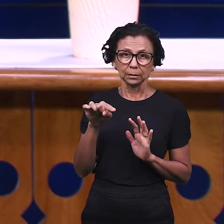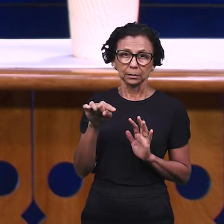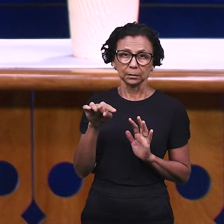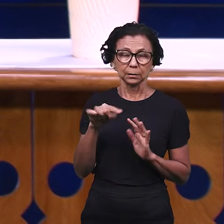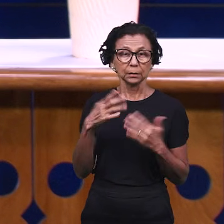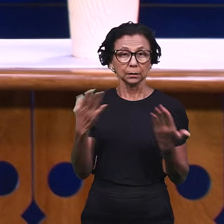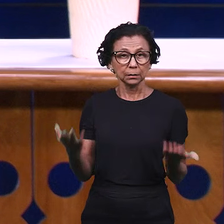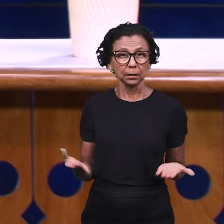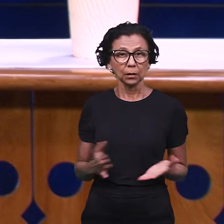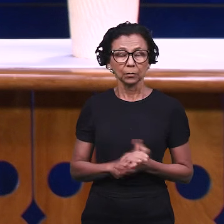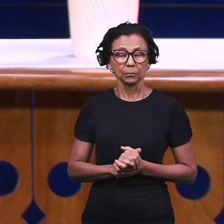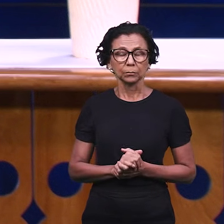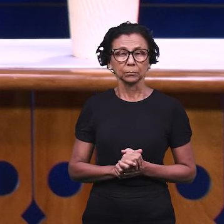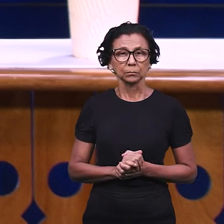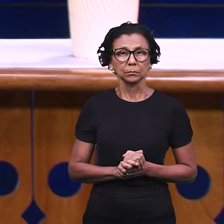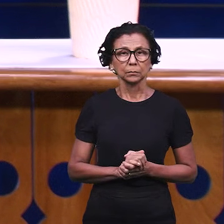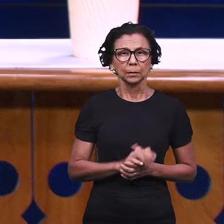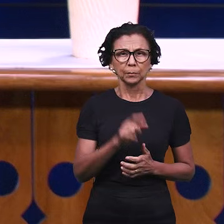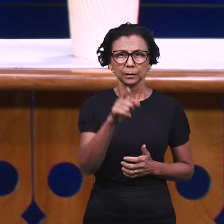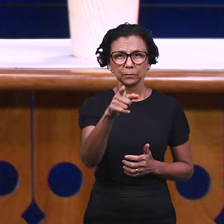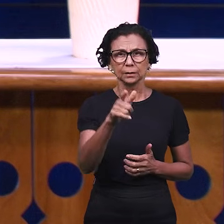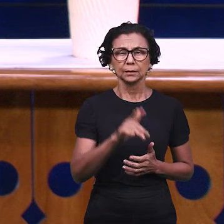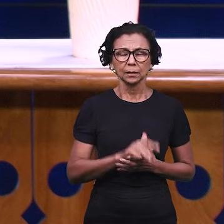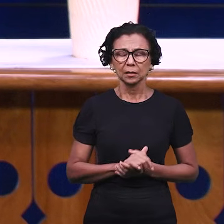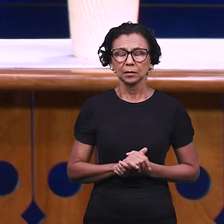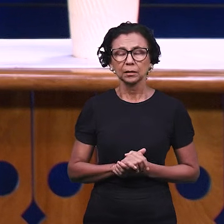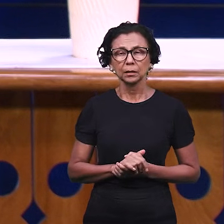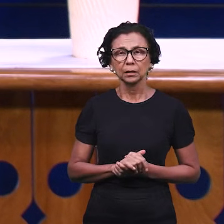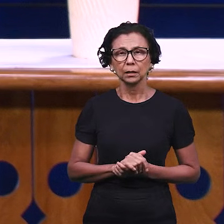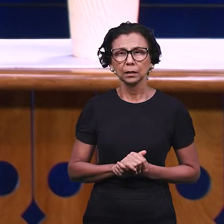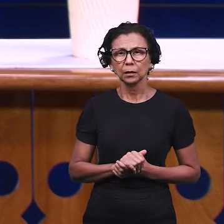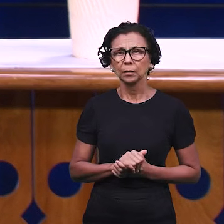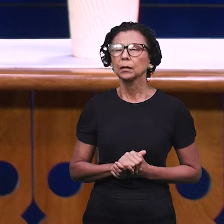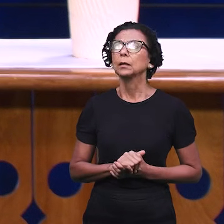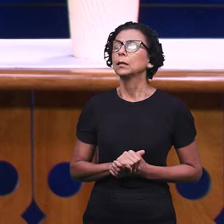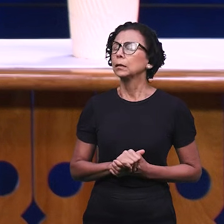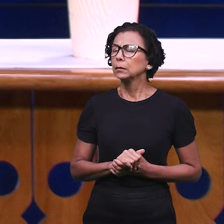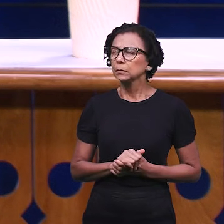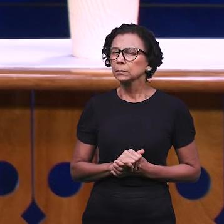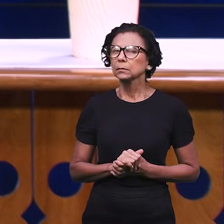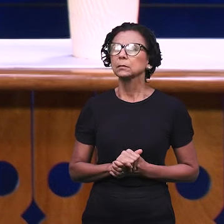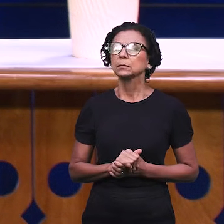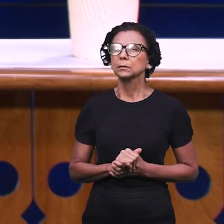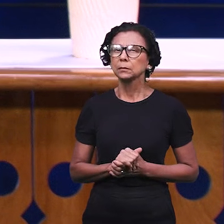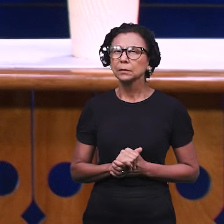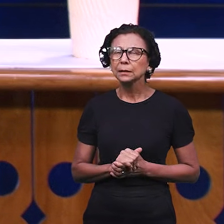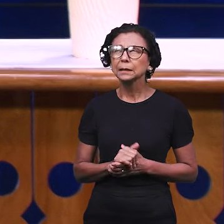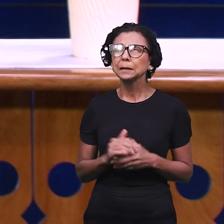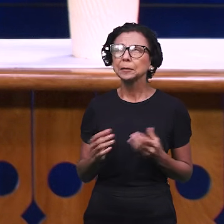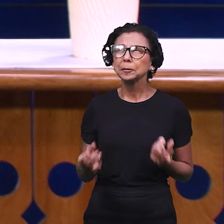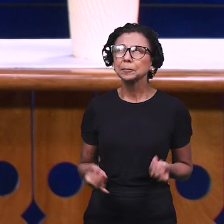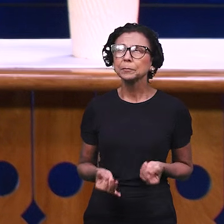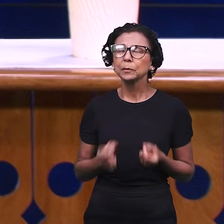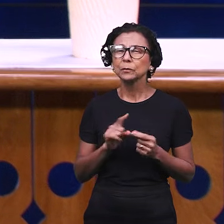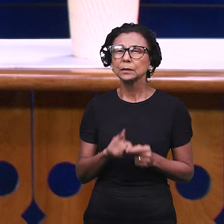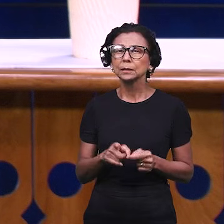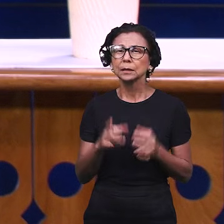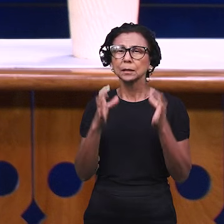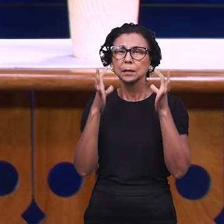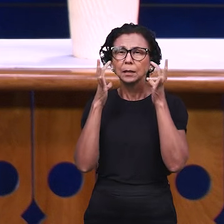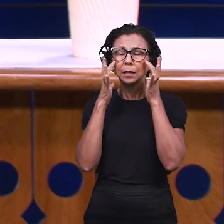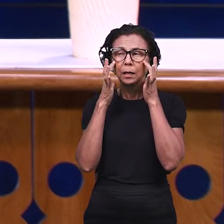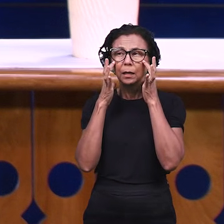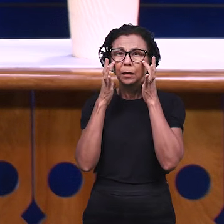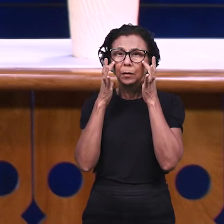para quem tem ouvidos. Veja bem, quem tem ouvidos, ouça o que o Espírito diz às igrejas. O que quer dizer quem